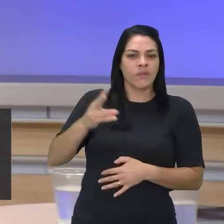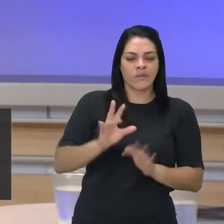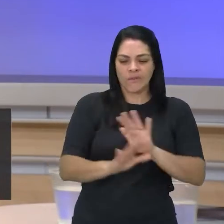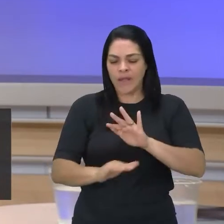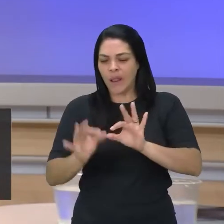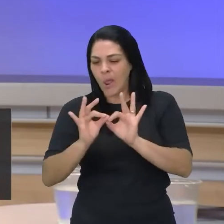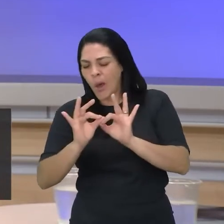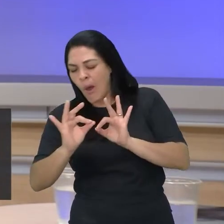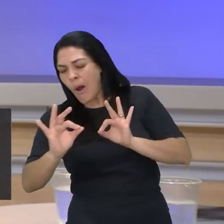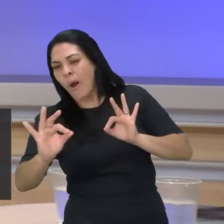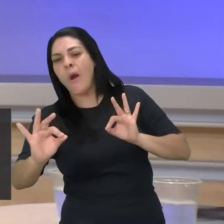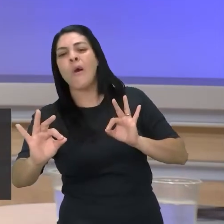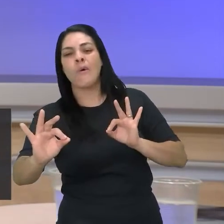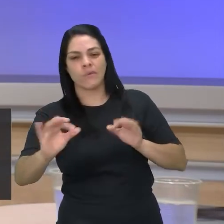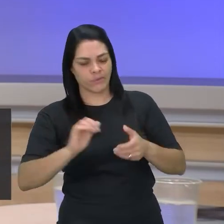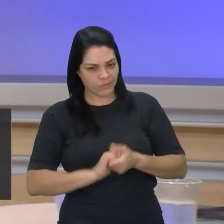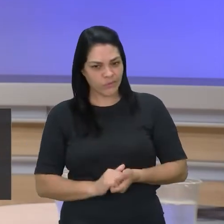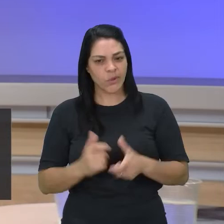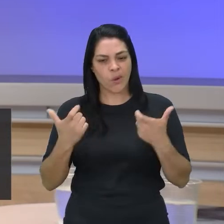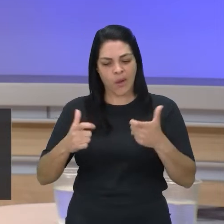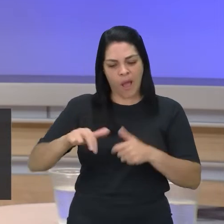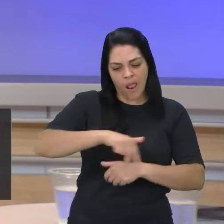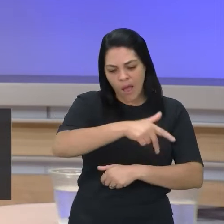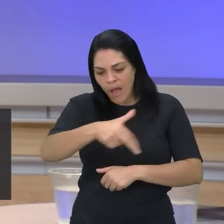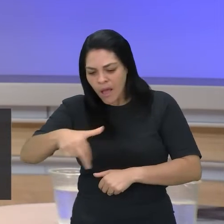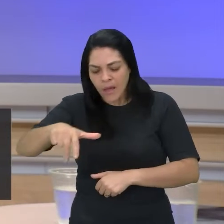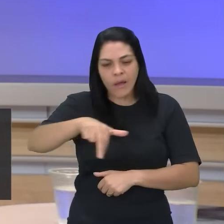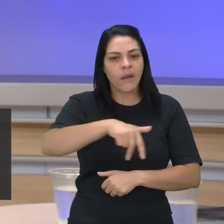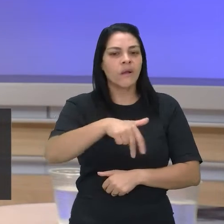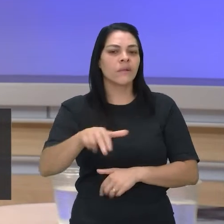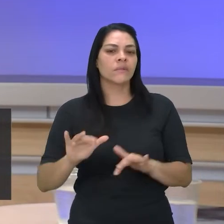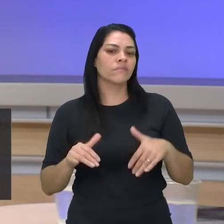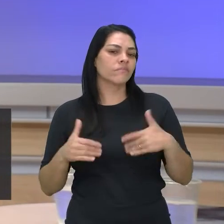está indo, né? Por onde ela está circulando. Então,